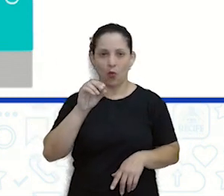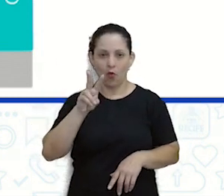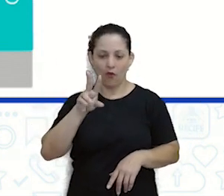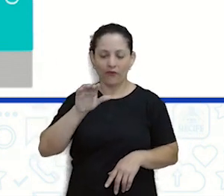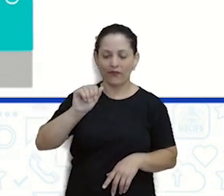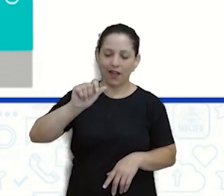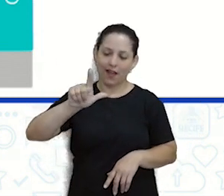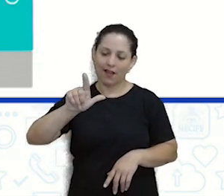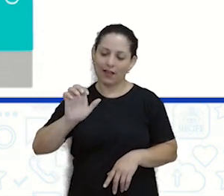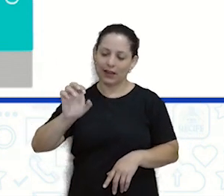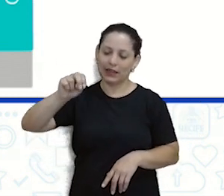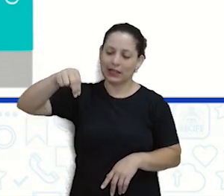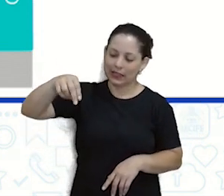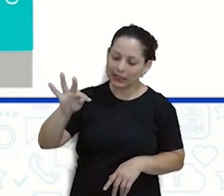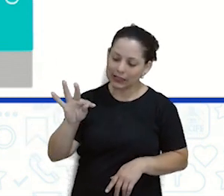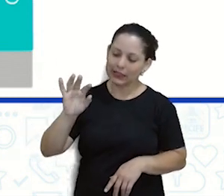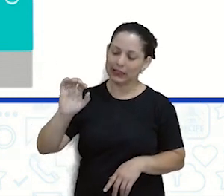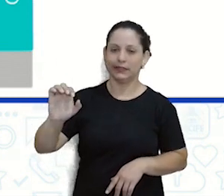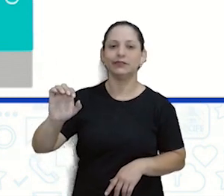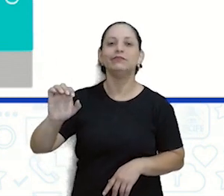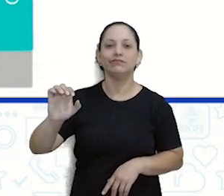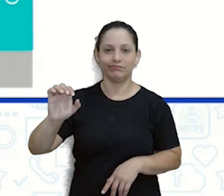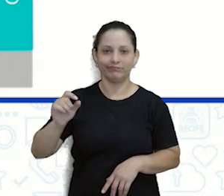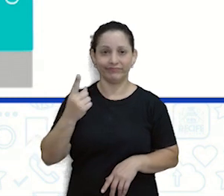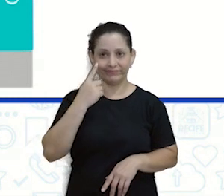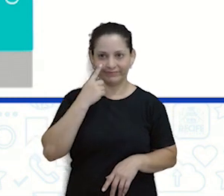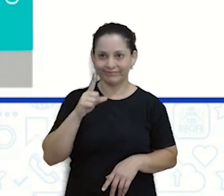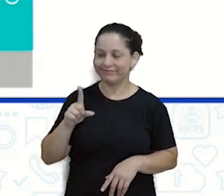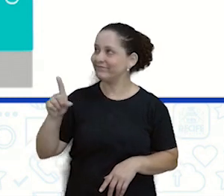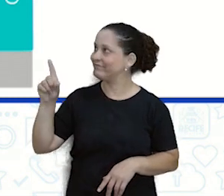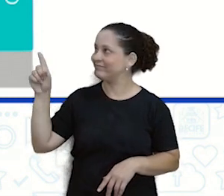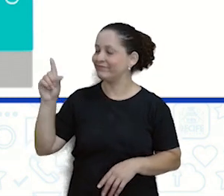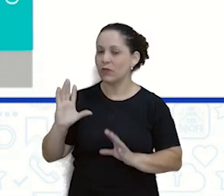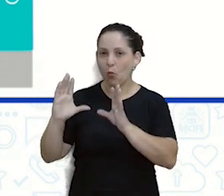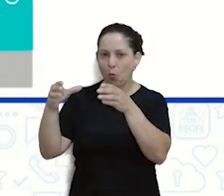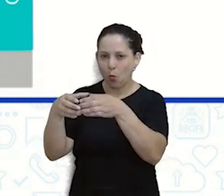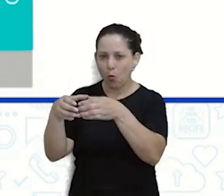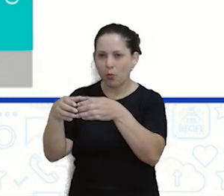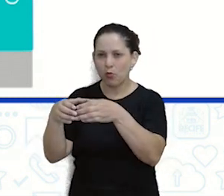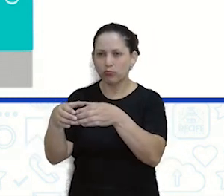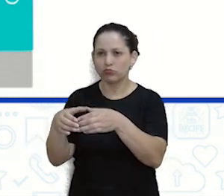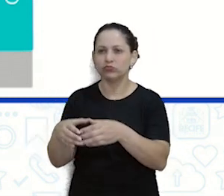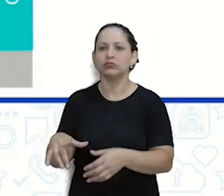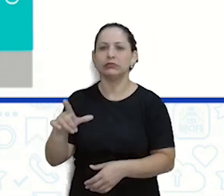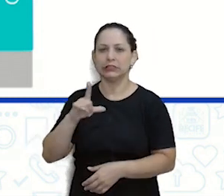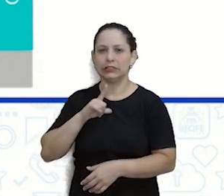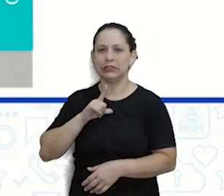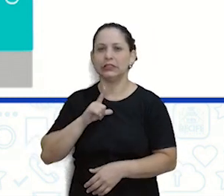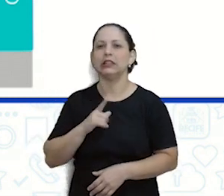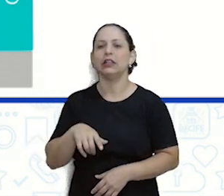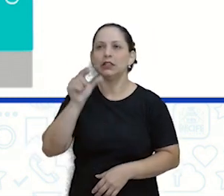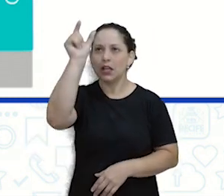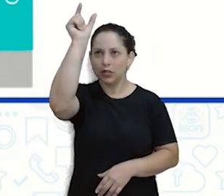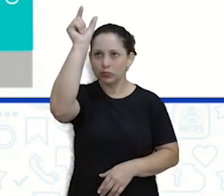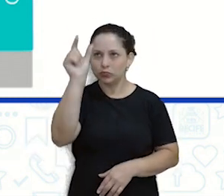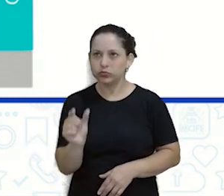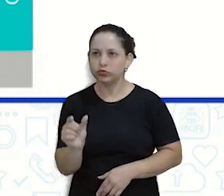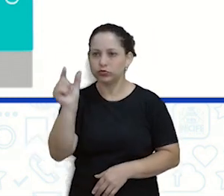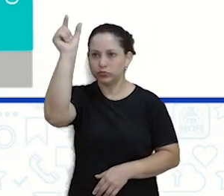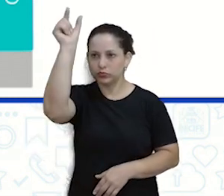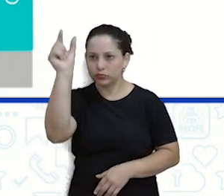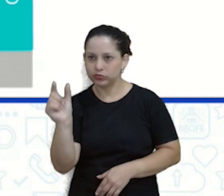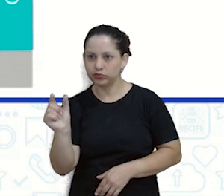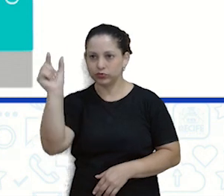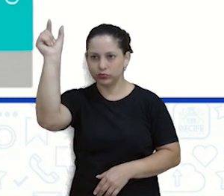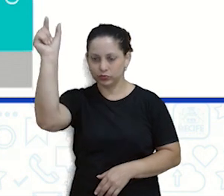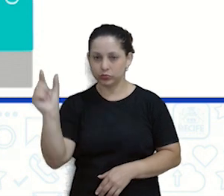certo? Olha lá os não metais, né, ali, o carbono, nitrogênio, oxigênio, né? Esses